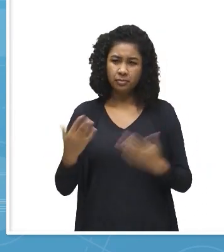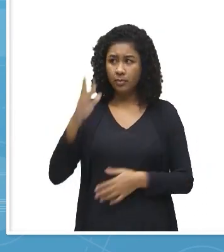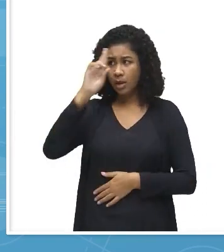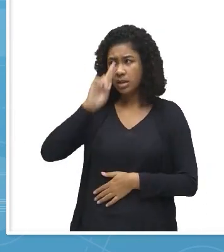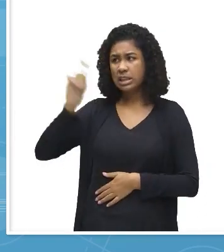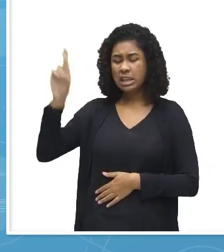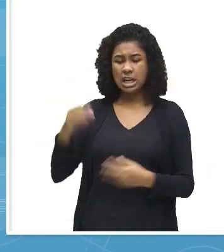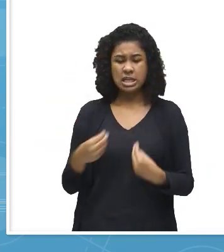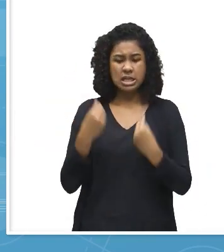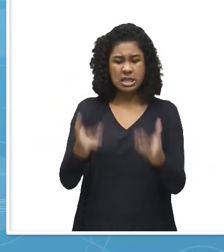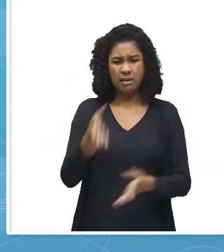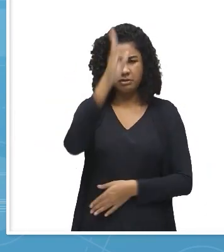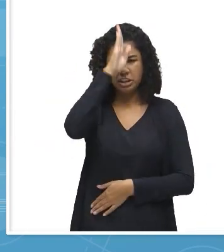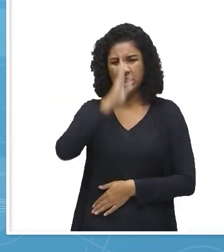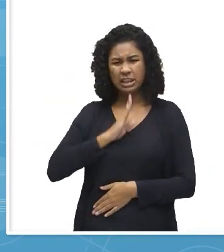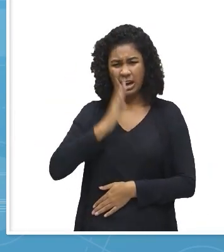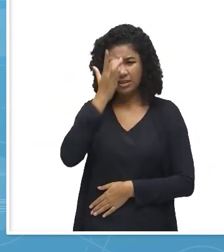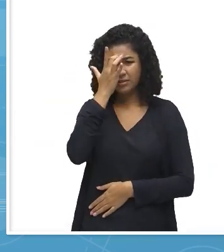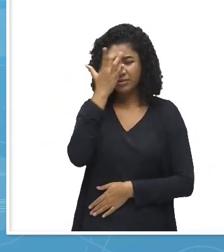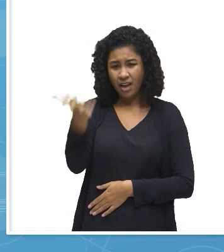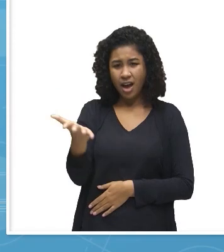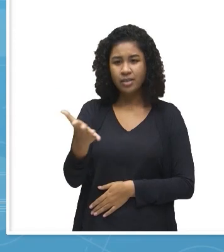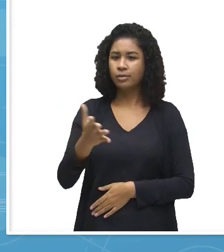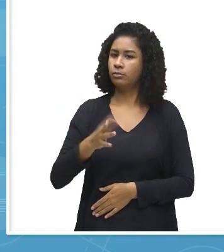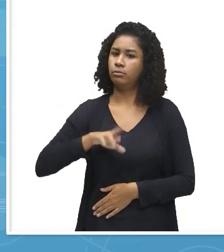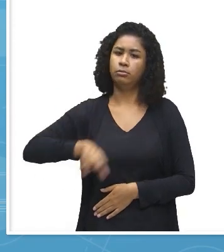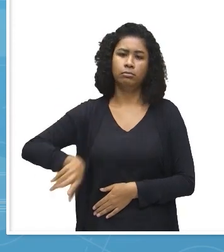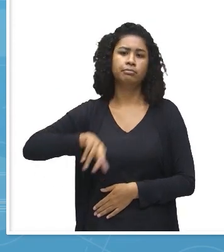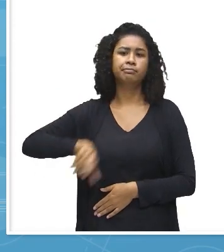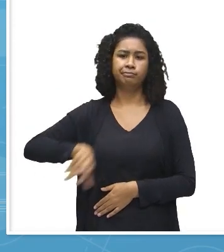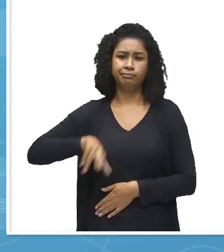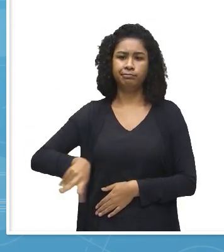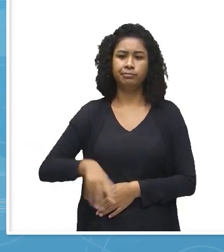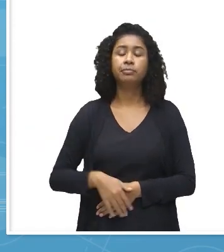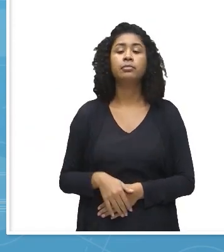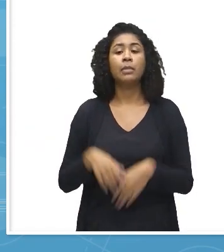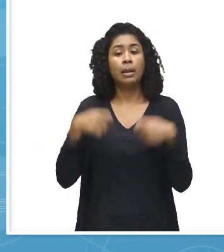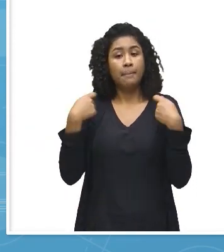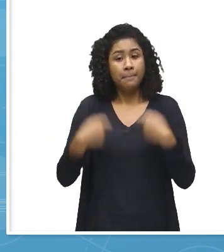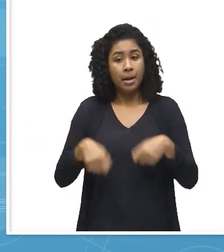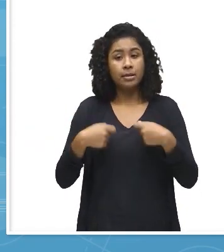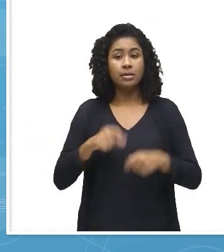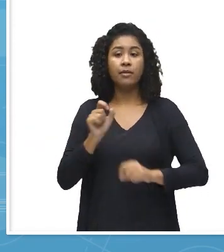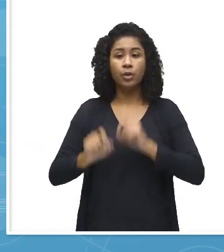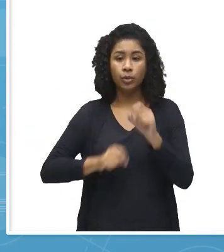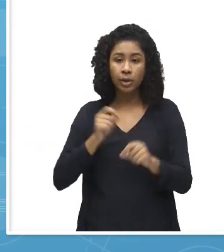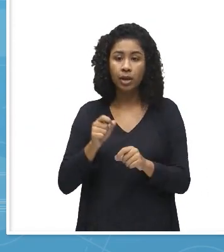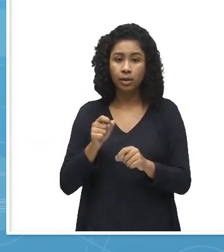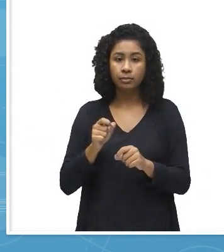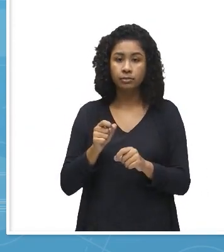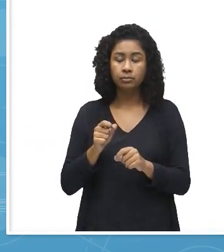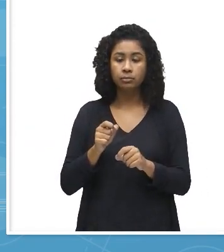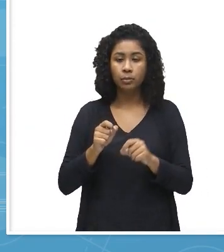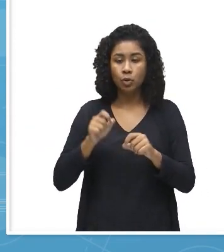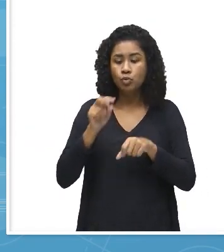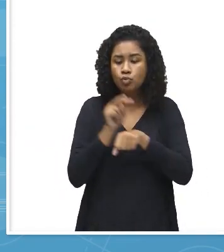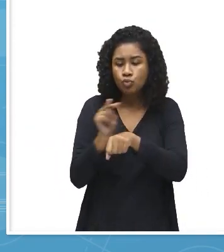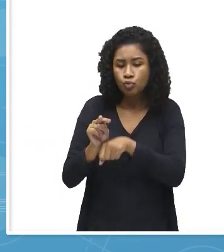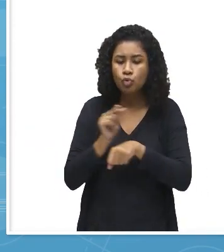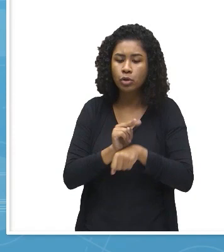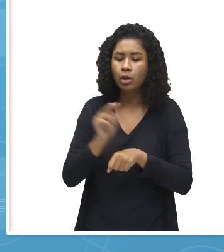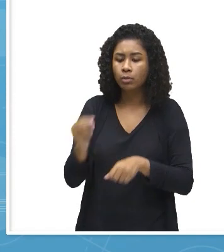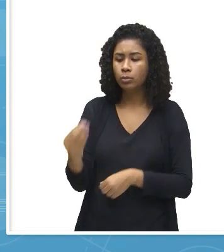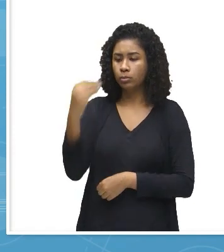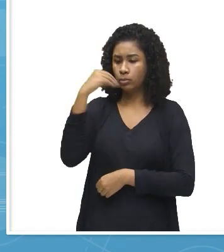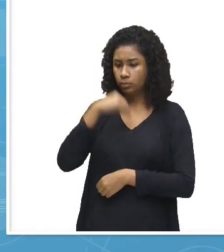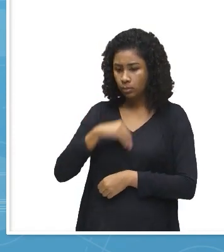era de graça, né? Não era tão fácil. Ele tinha ali que usufruir para o seu sustento, mas ele também tinha que produzir